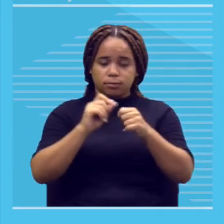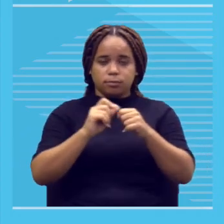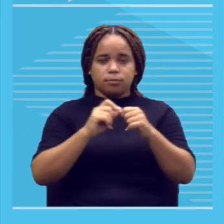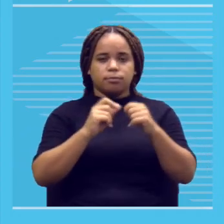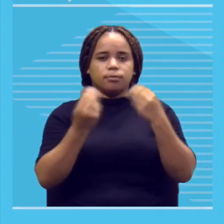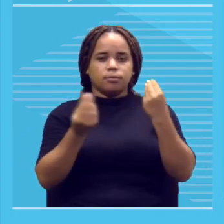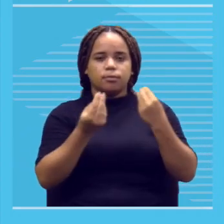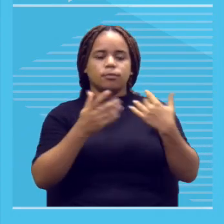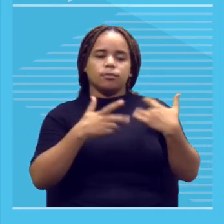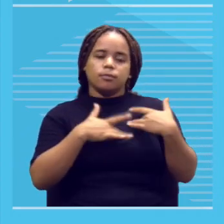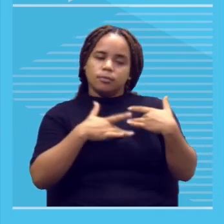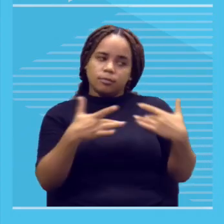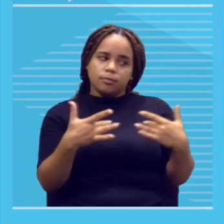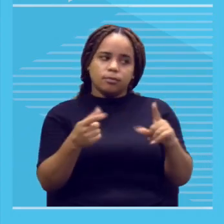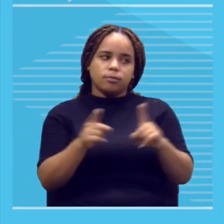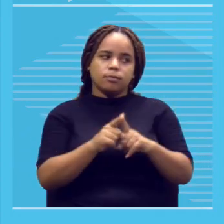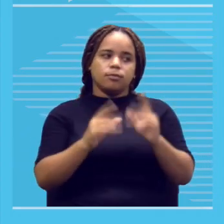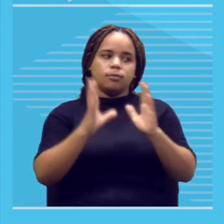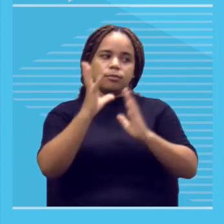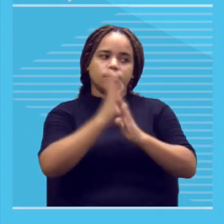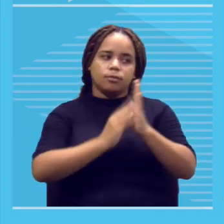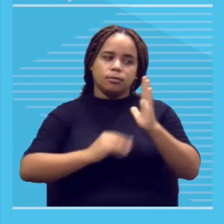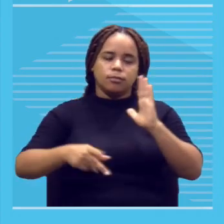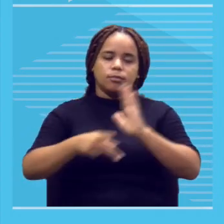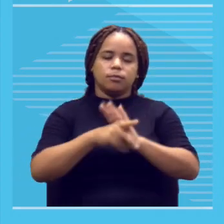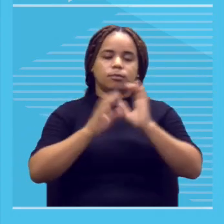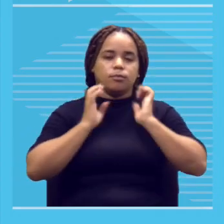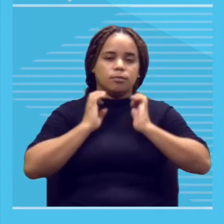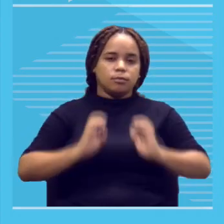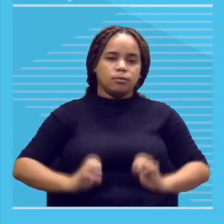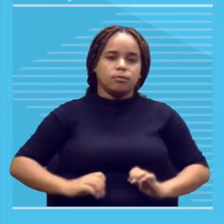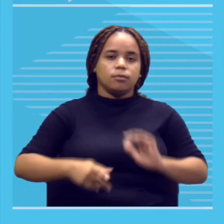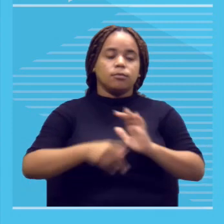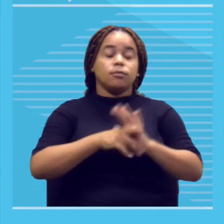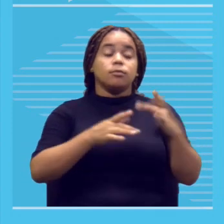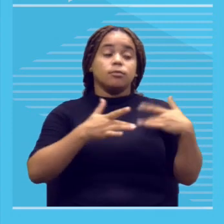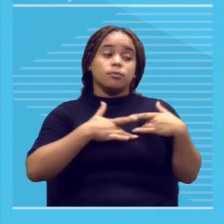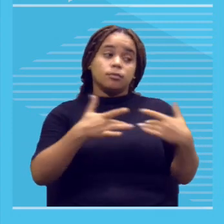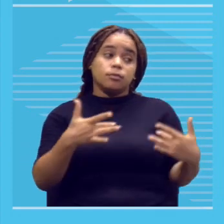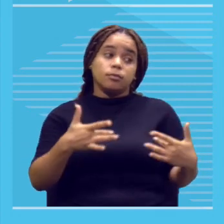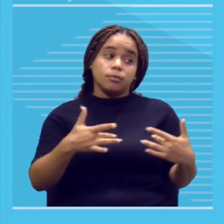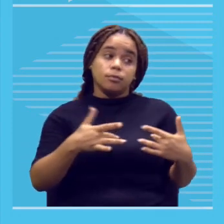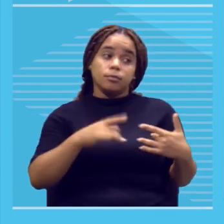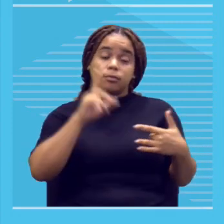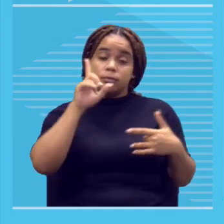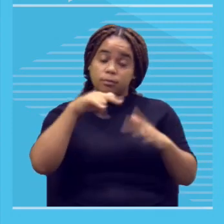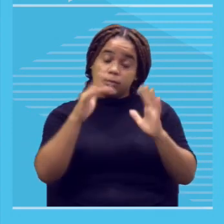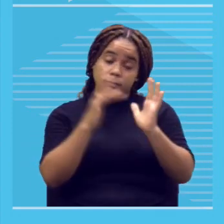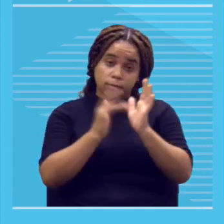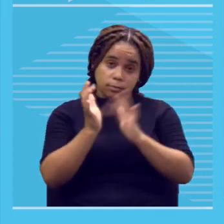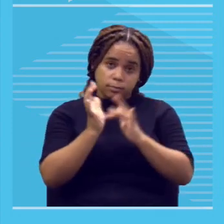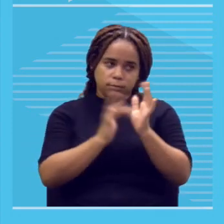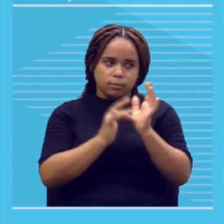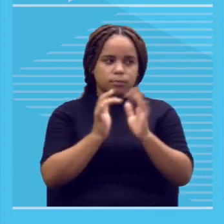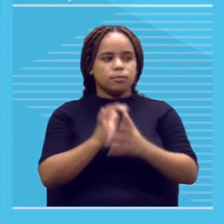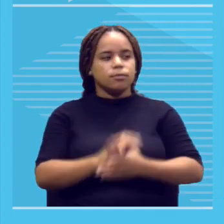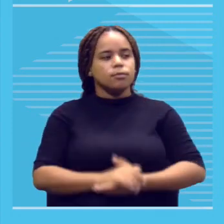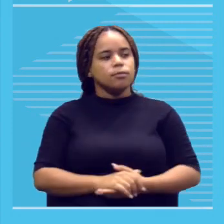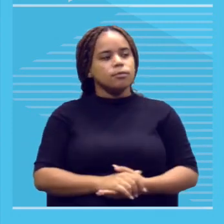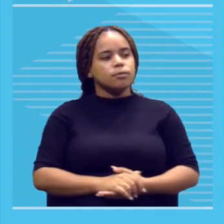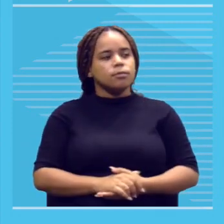caridade o modelo ético do Espiritismo modelo ético de caridade é Jesus Cristo